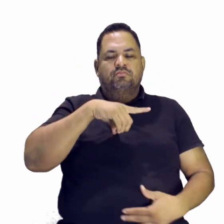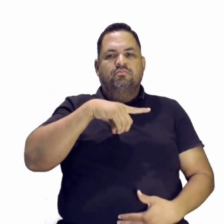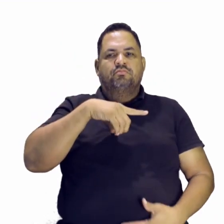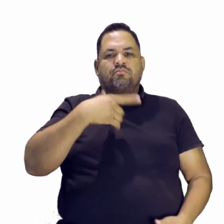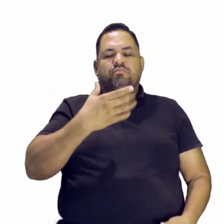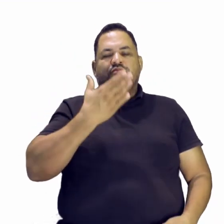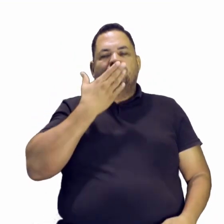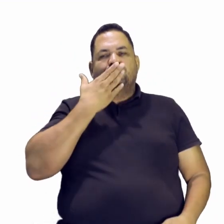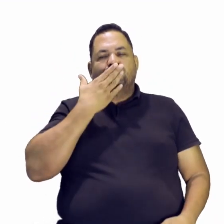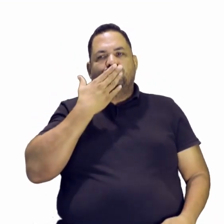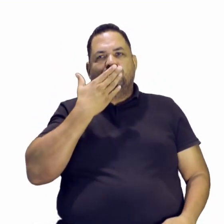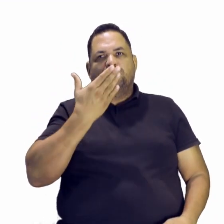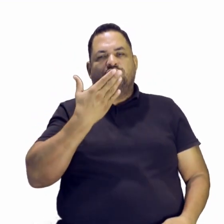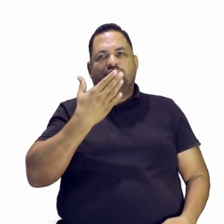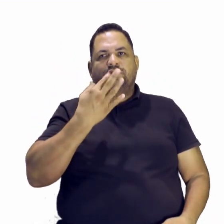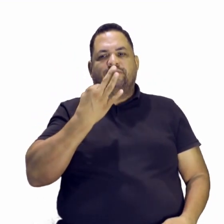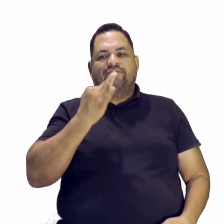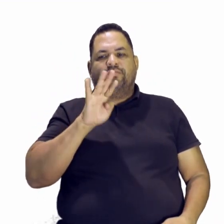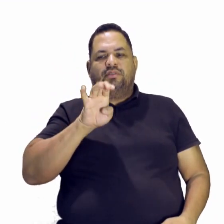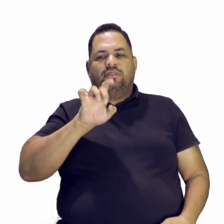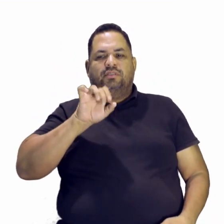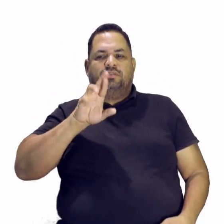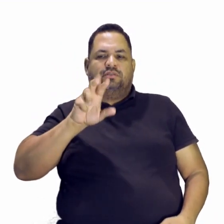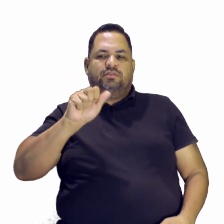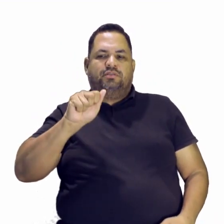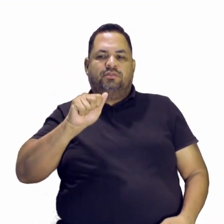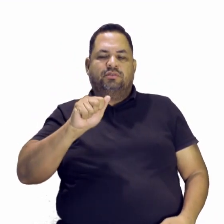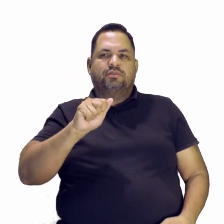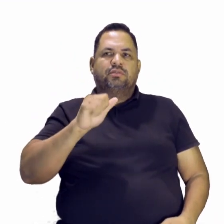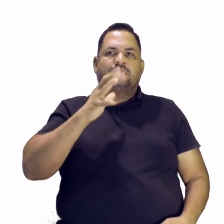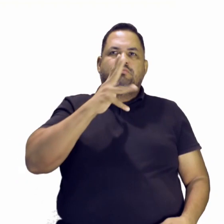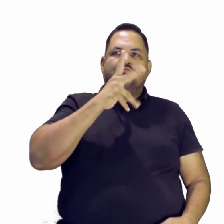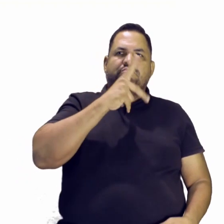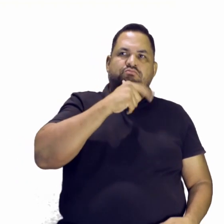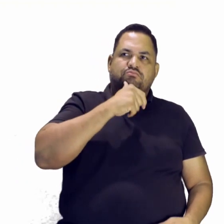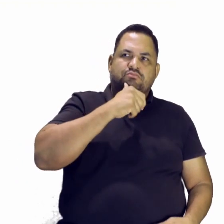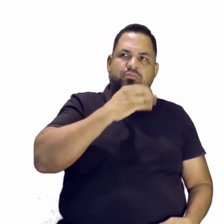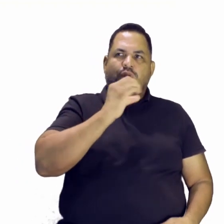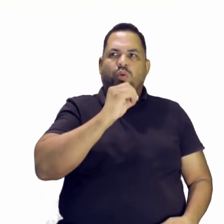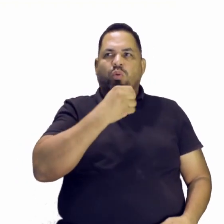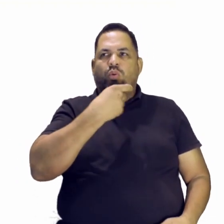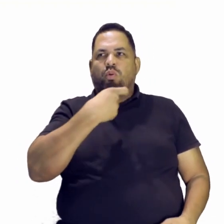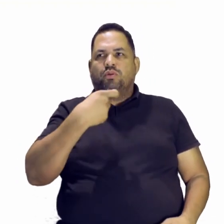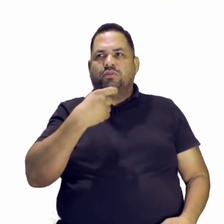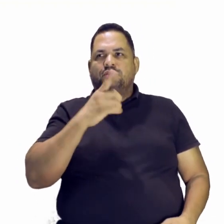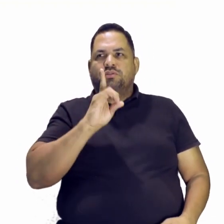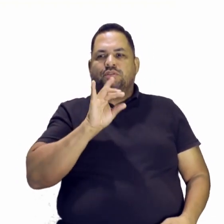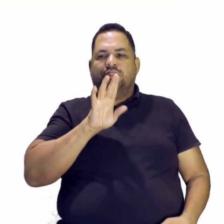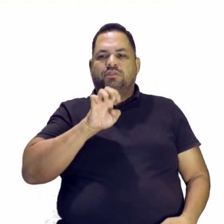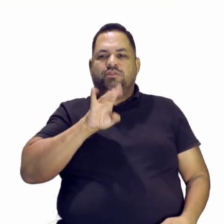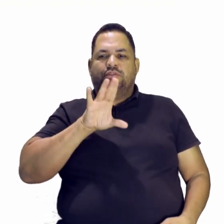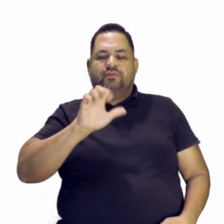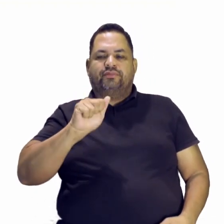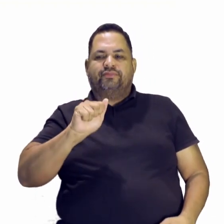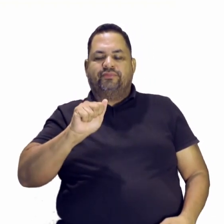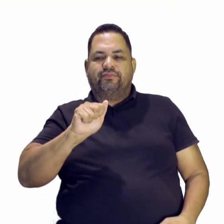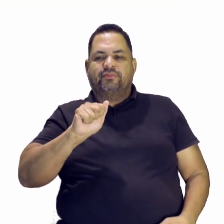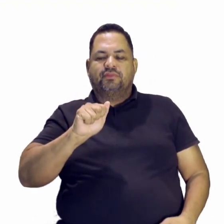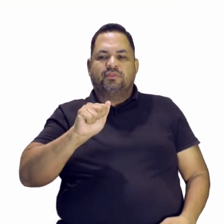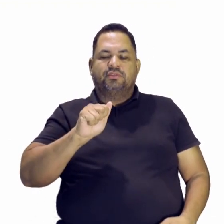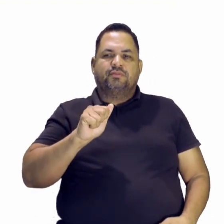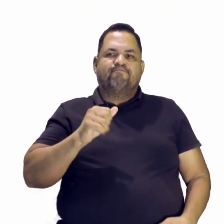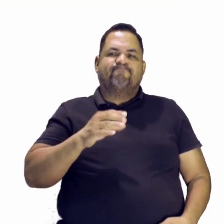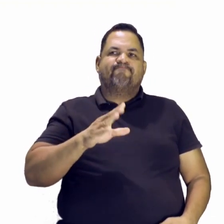tipos de fibra lenta, oxidativa, o tipo aí